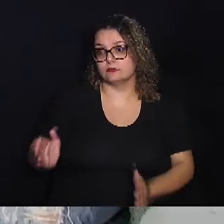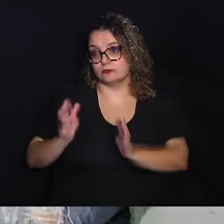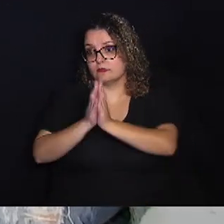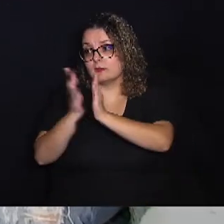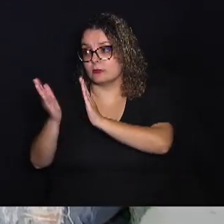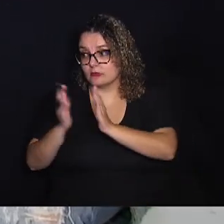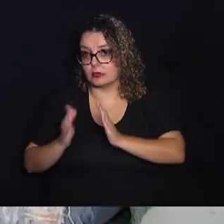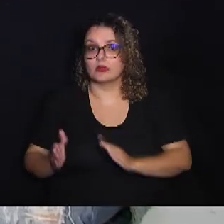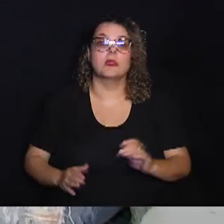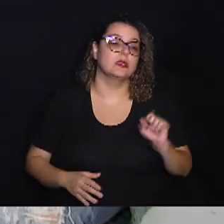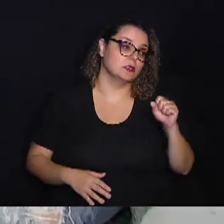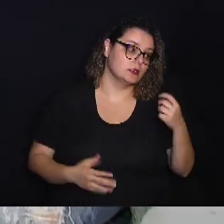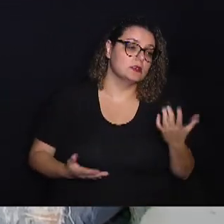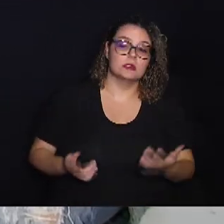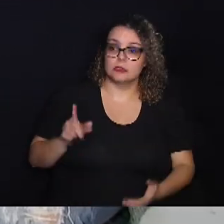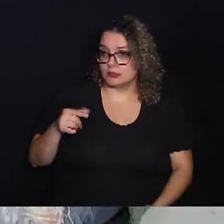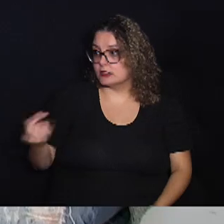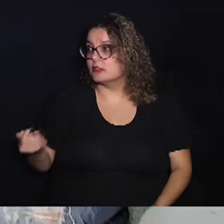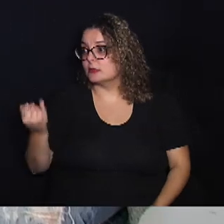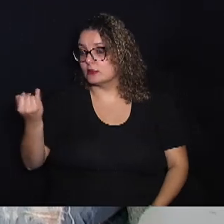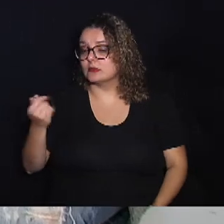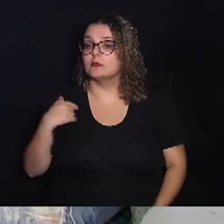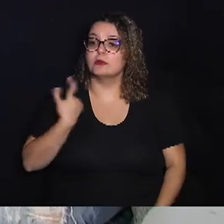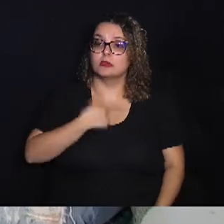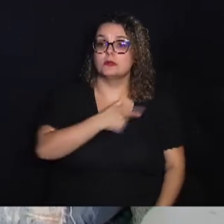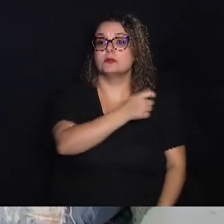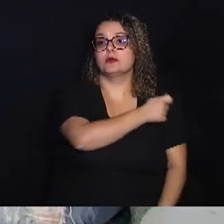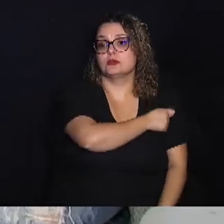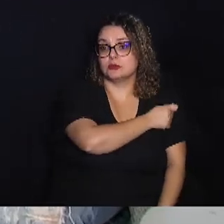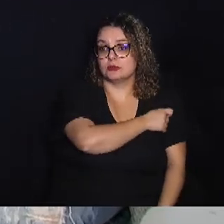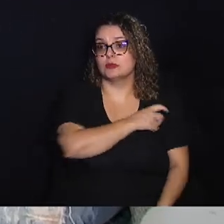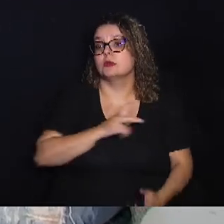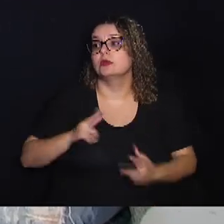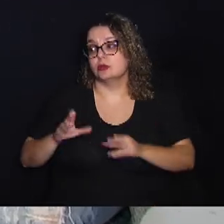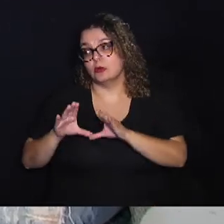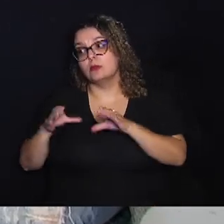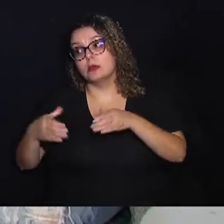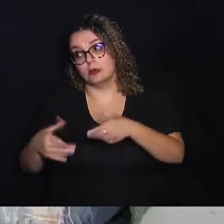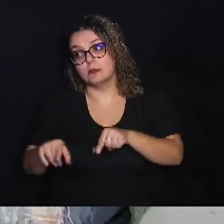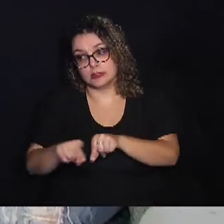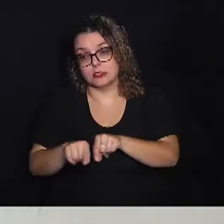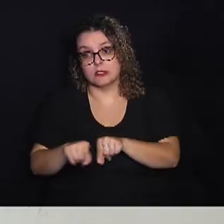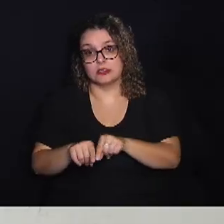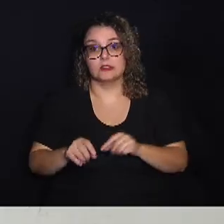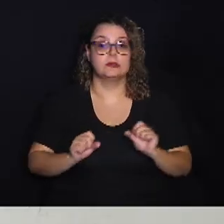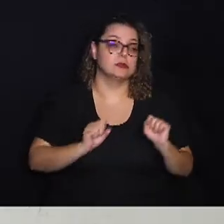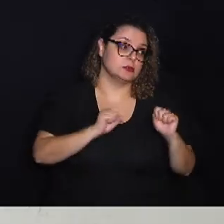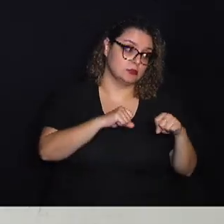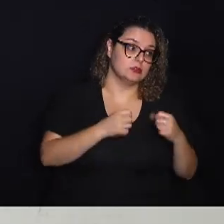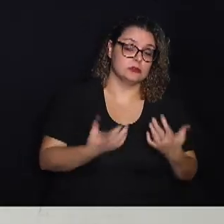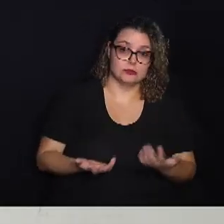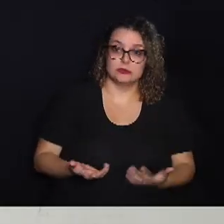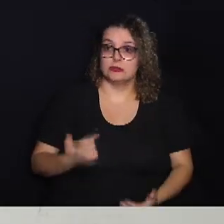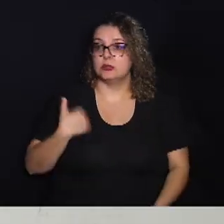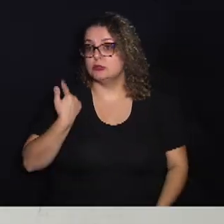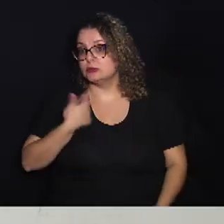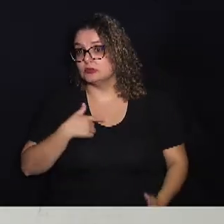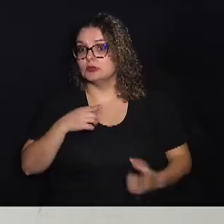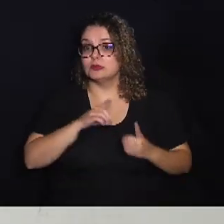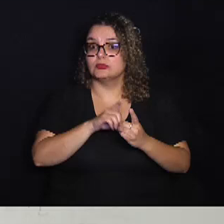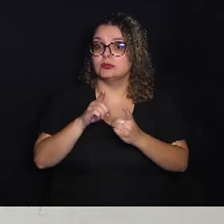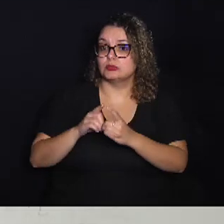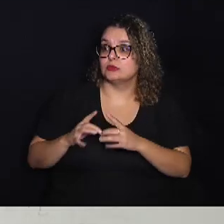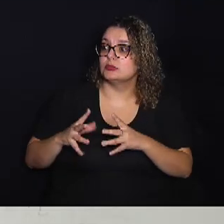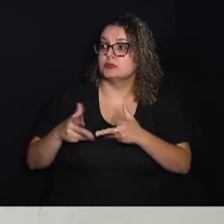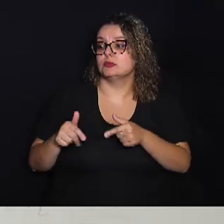biblioteca. E ela é muito importante, tanto para os nossos usuários, quanto para a comunidade. Sim. Né? Então, tanto o nosso atendimento, todo o